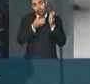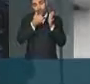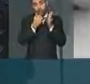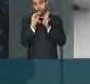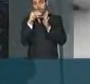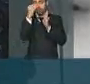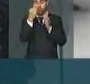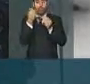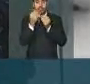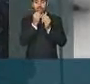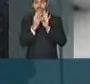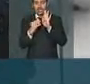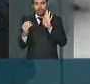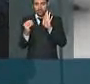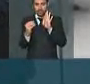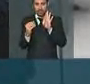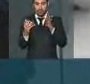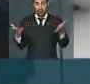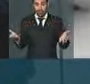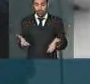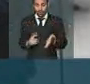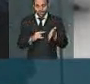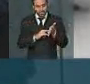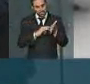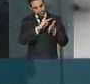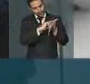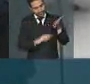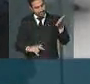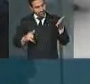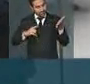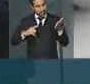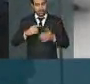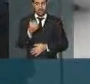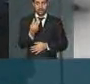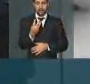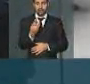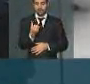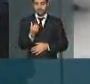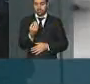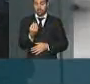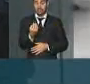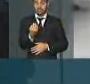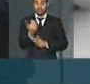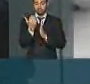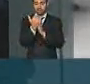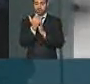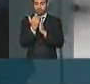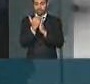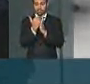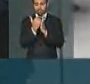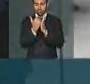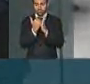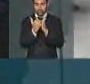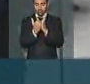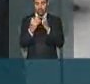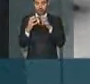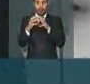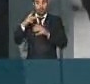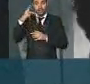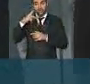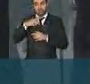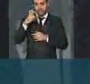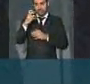Hoje, essa cédula que aqui se encontra tem 360 itens e os partidos que tem de 5 a 24